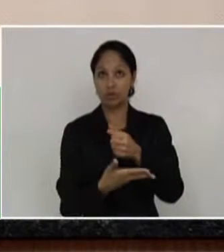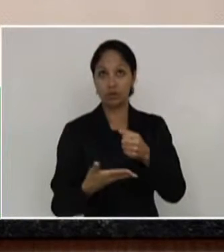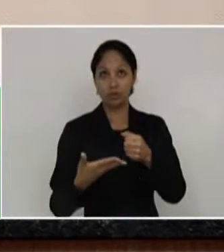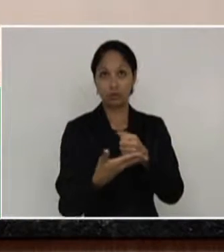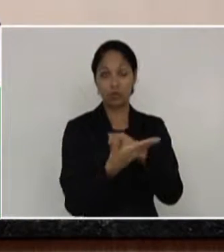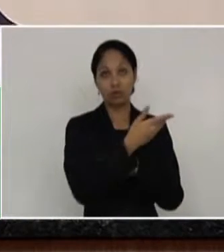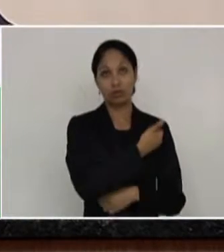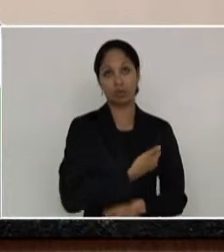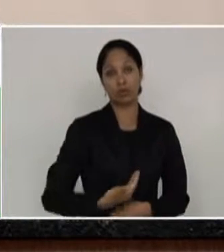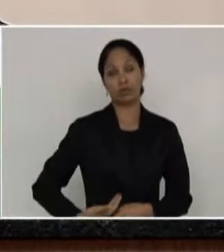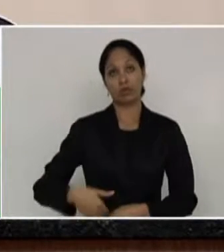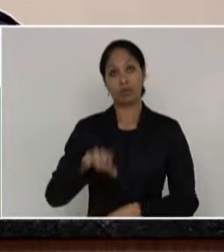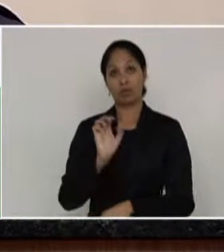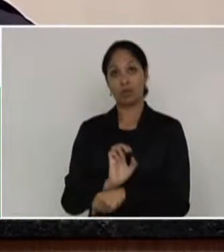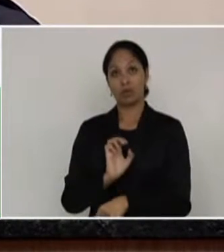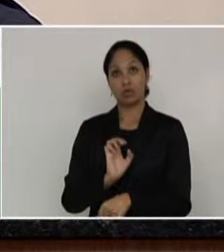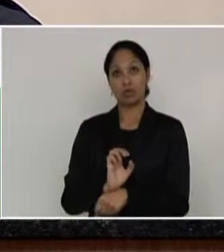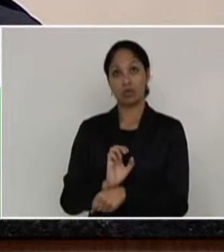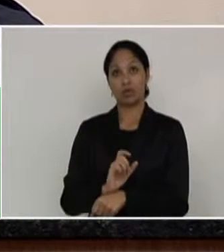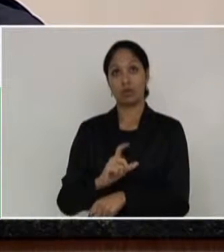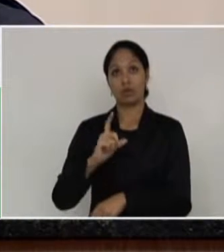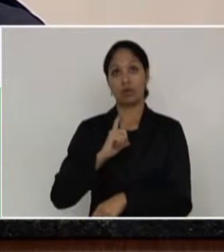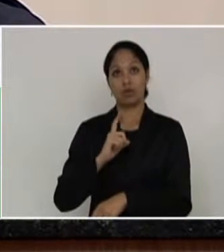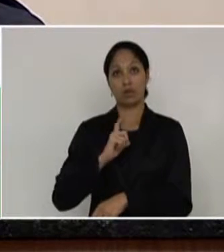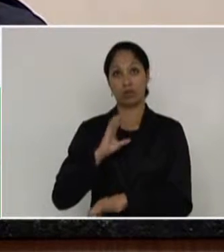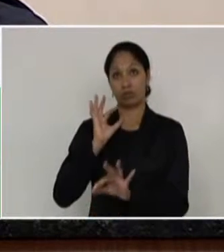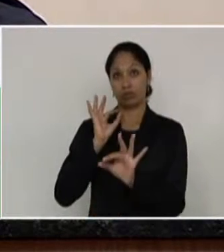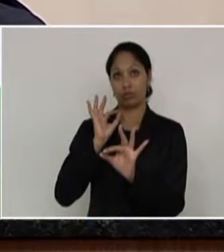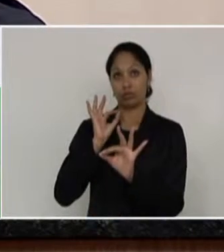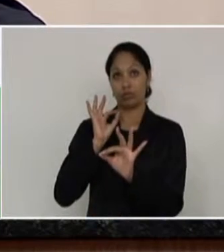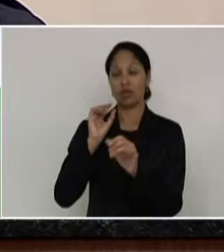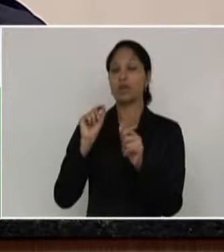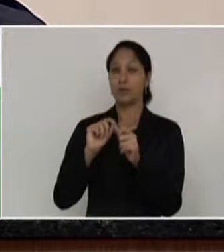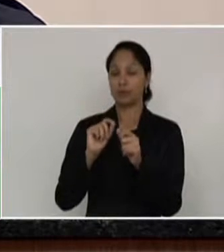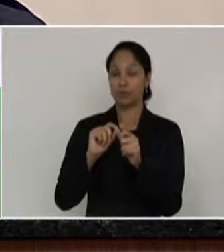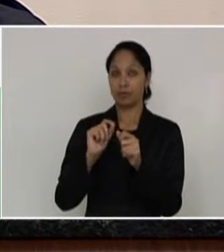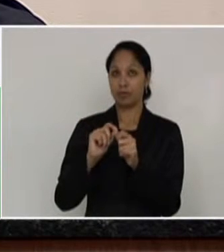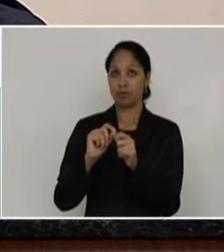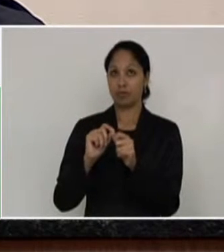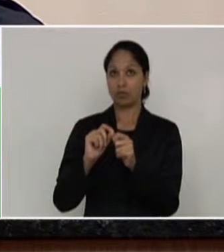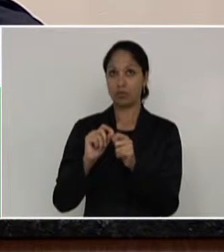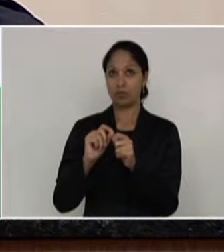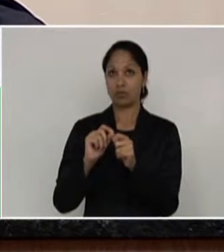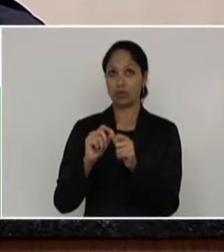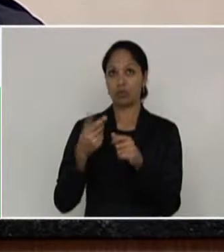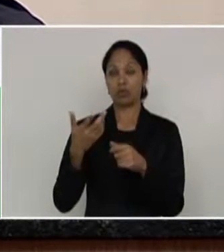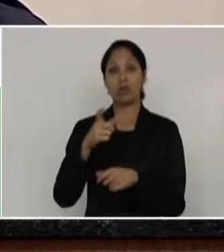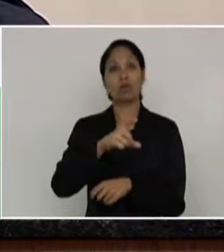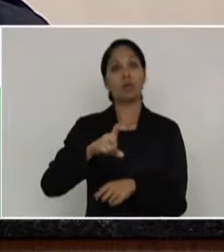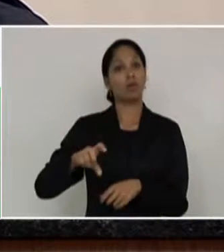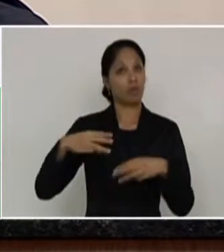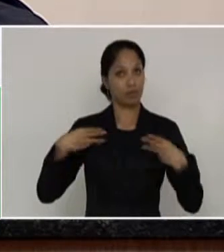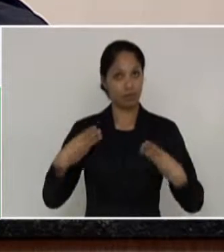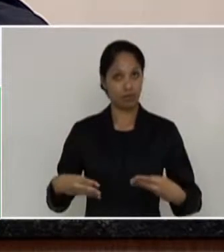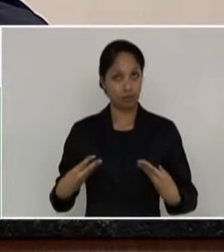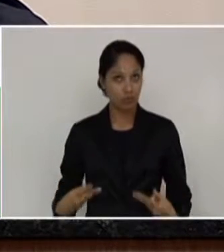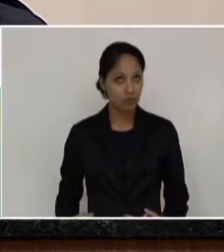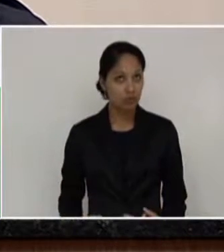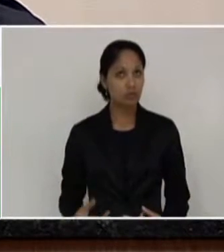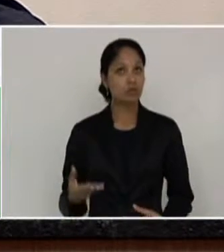estado foram feitos e corroborados pelo ex ministro ayres britto e